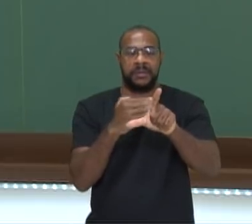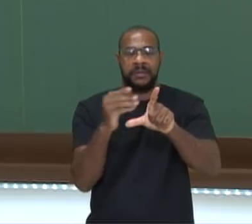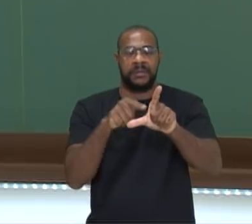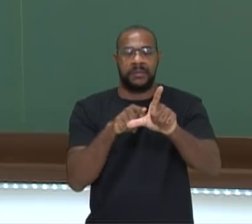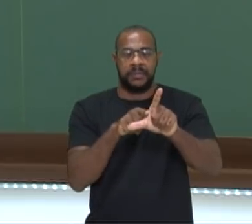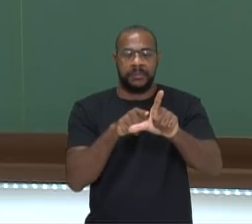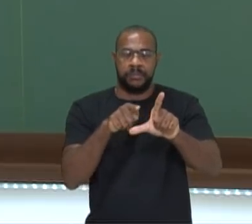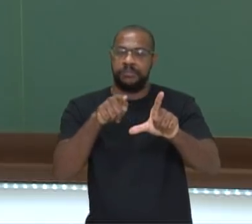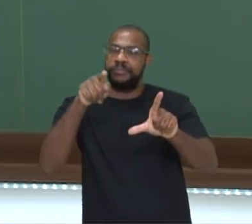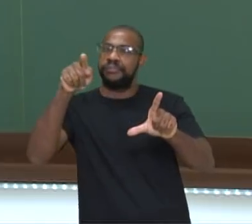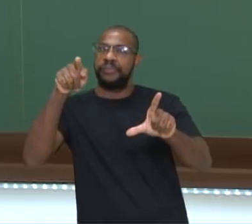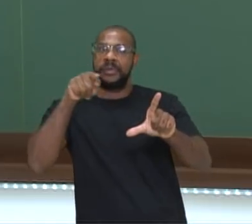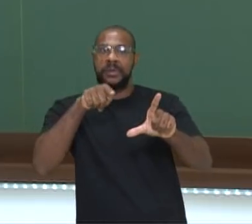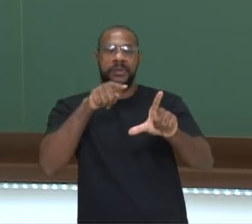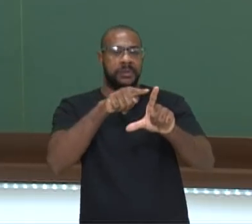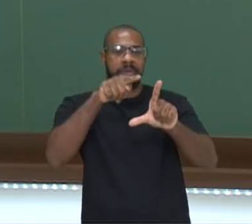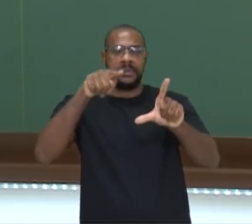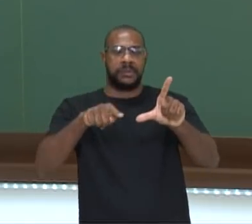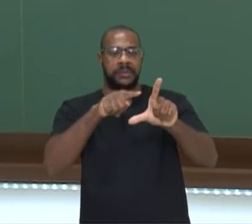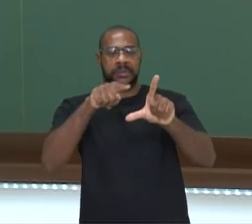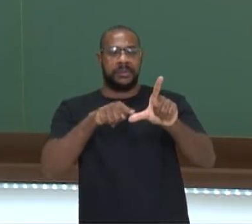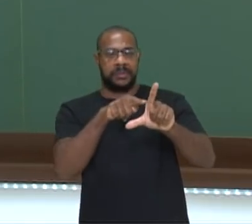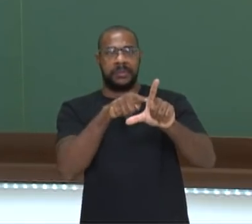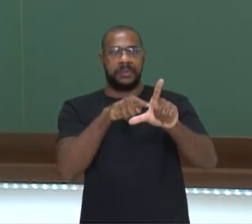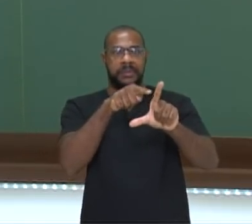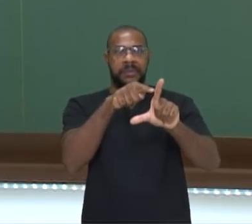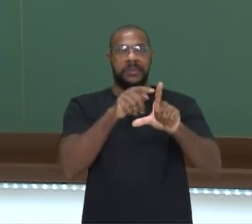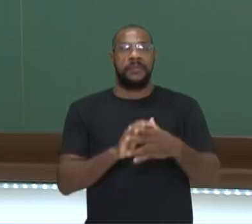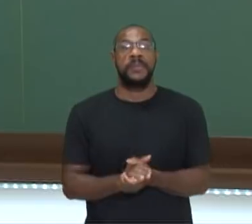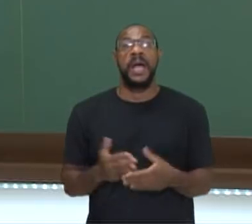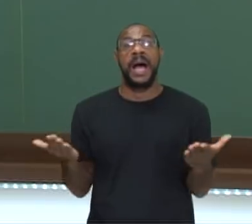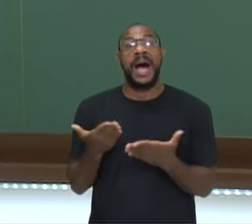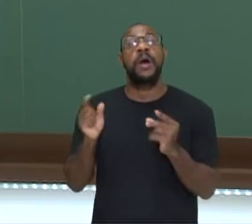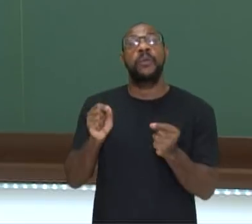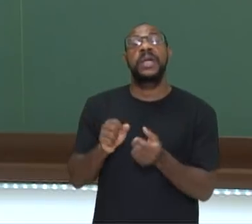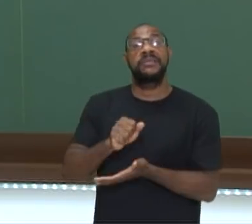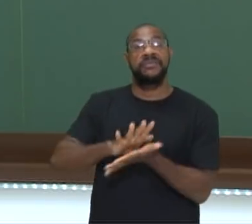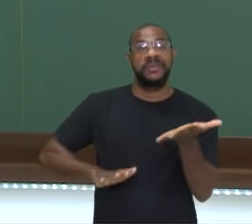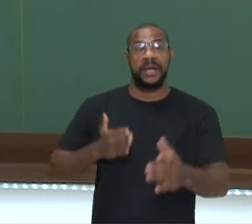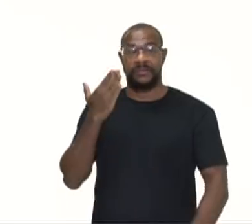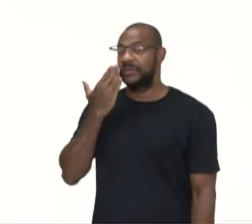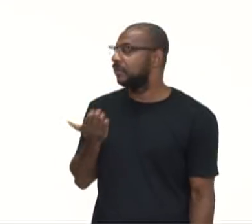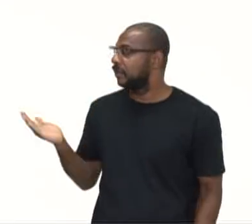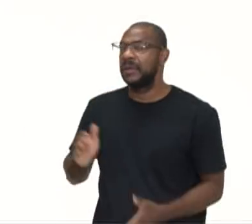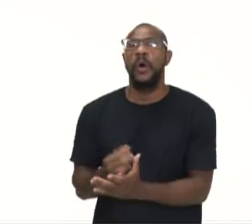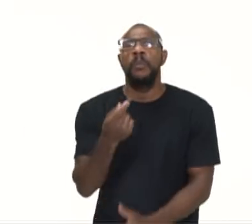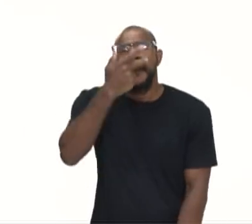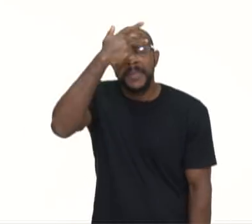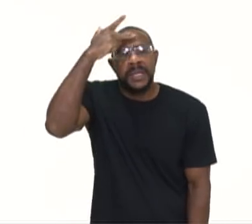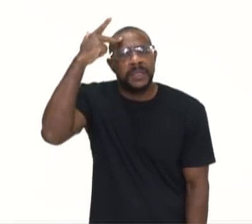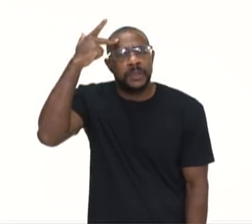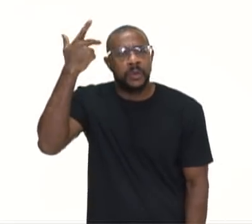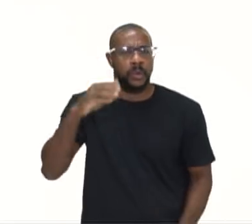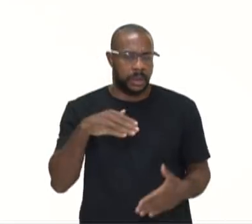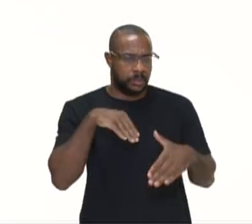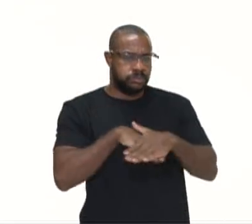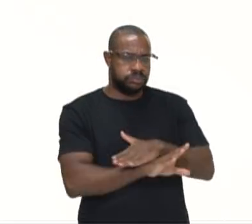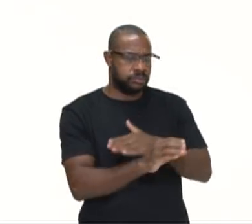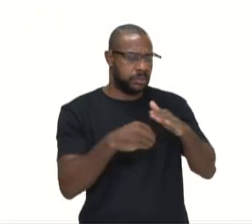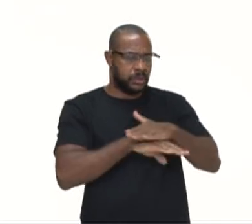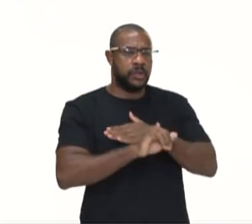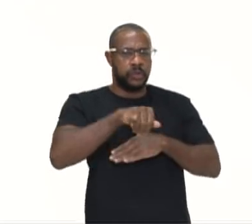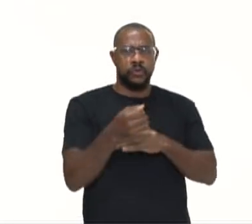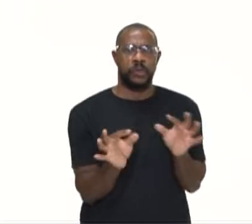relembrando, é uma função do tipo crescente. Agora, vamos ver um exercício aplicado aqui. Uma pessoa aplicou pelo regime de